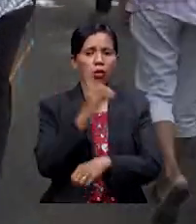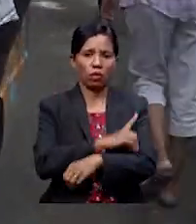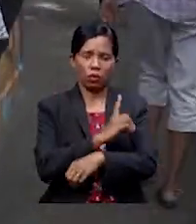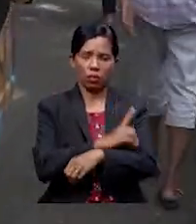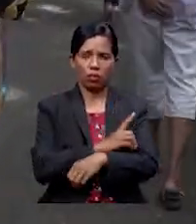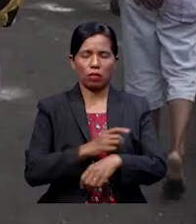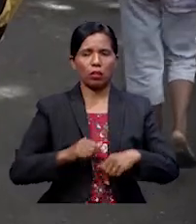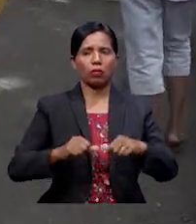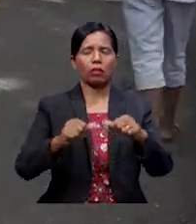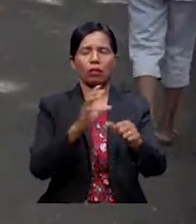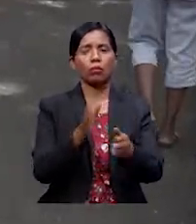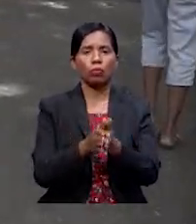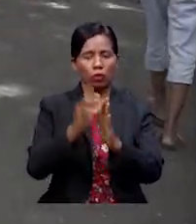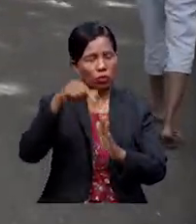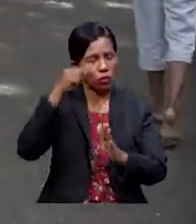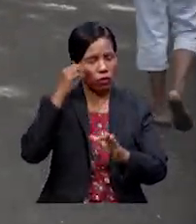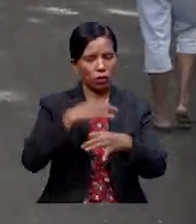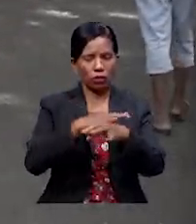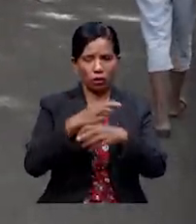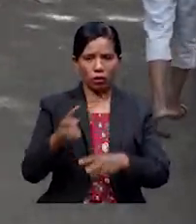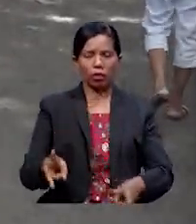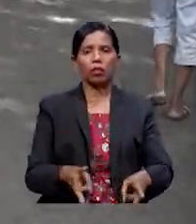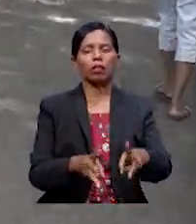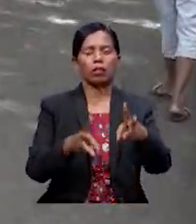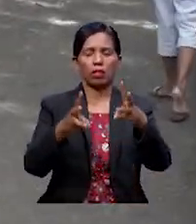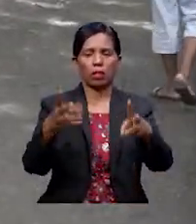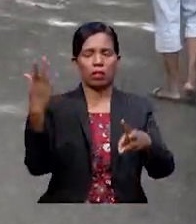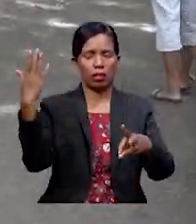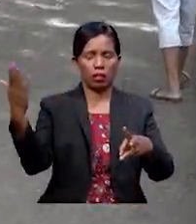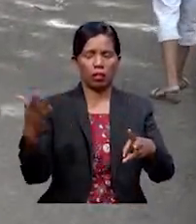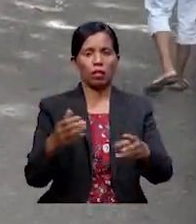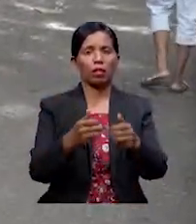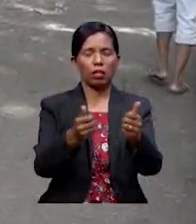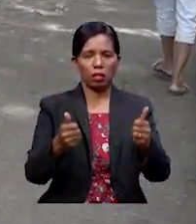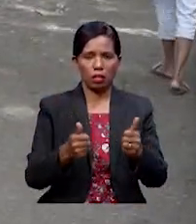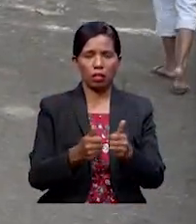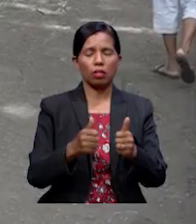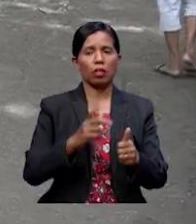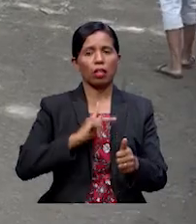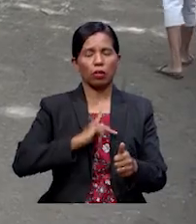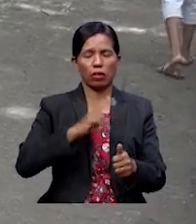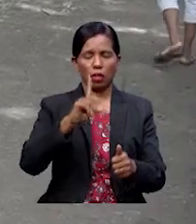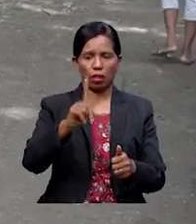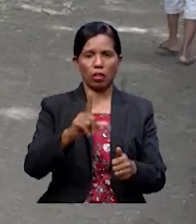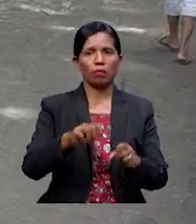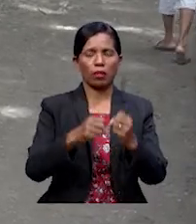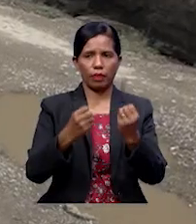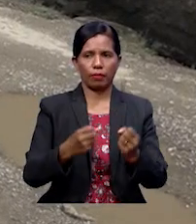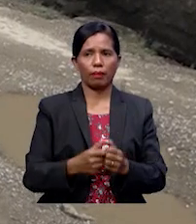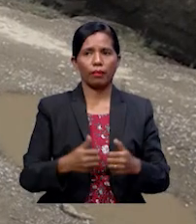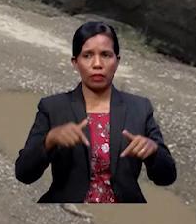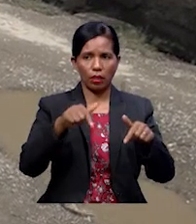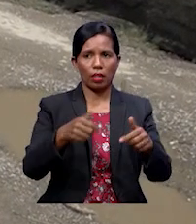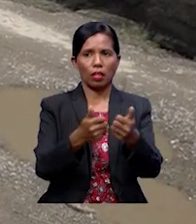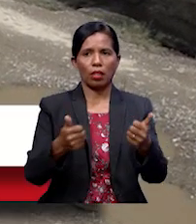Sira usa o governo a atuar de estrada, direção para uma estoa Ailo Clara, neve at. A dia o alu, né? A